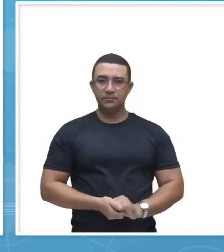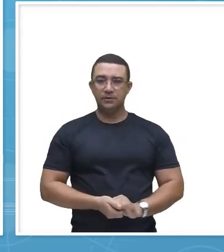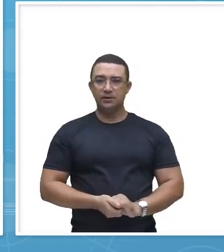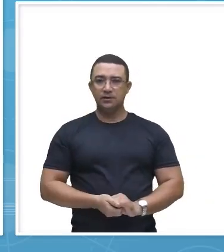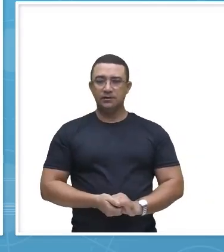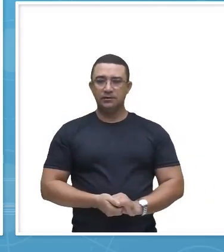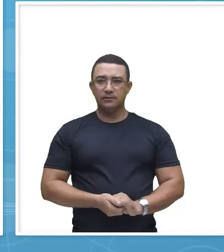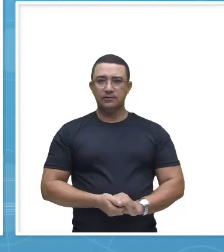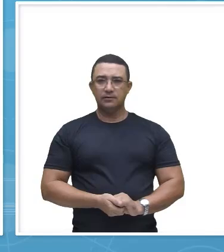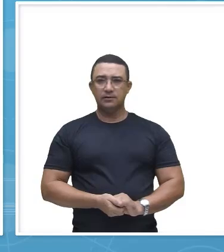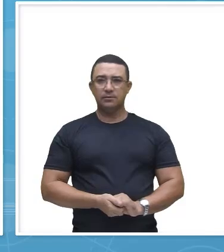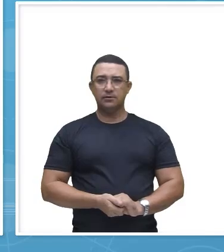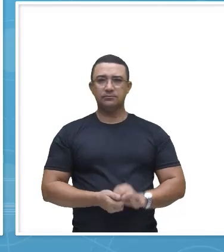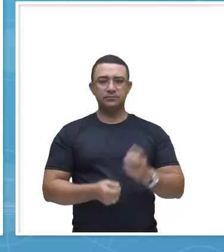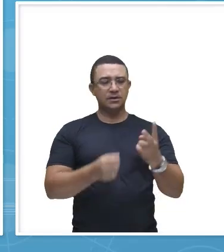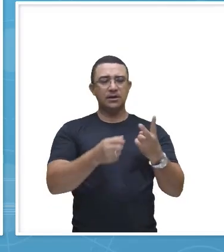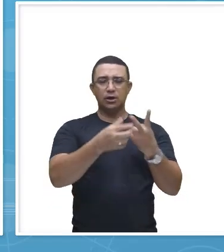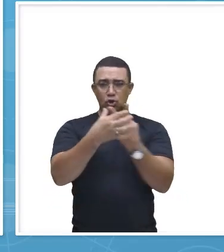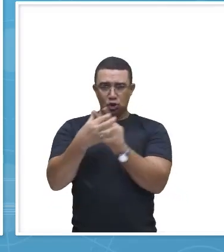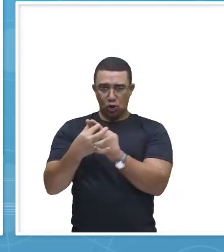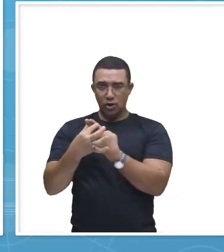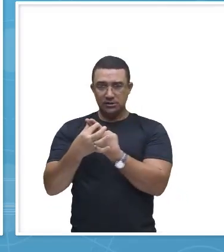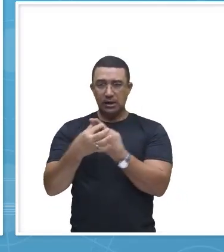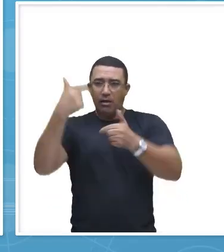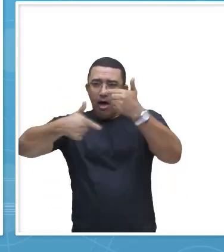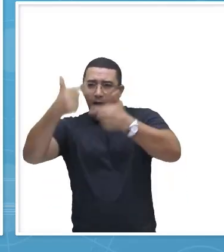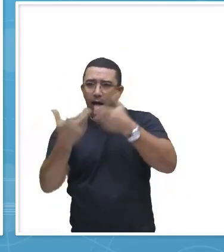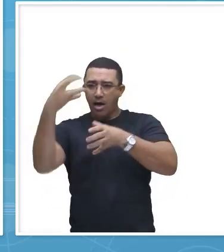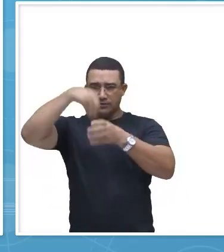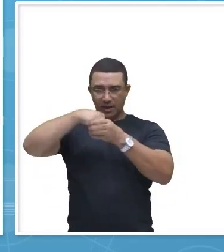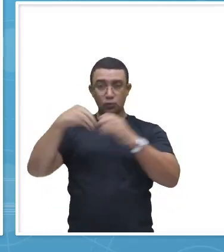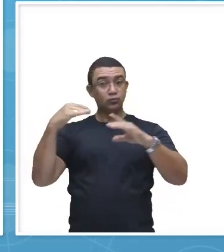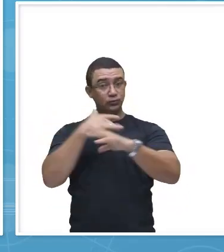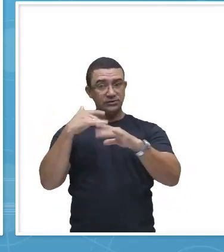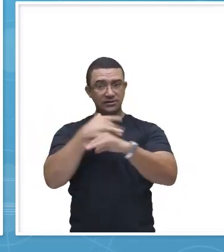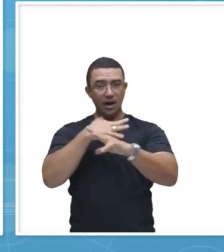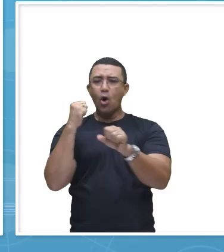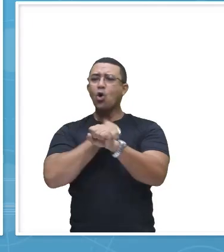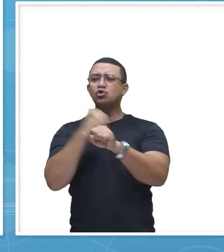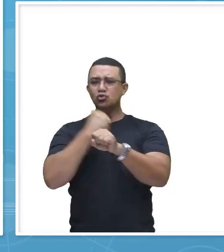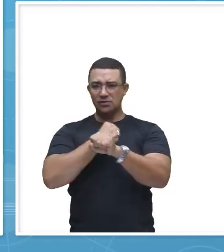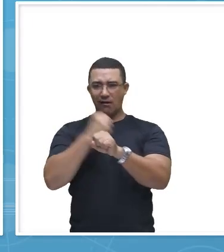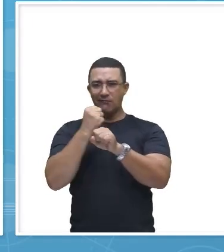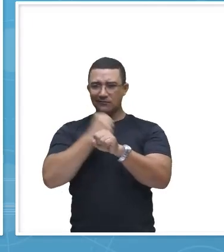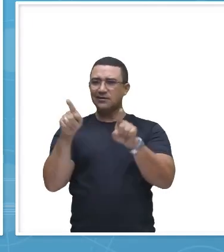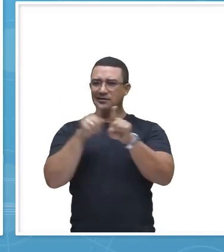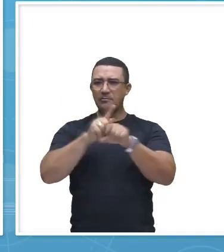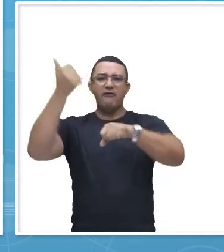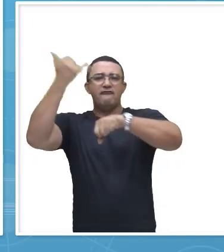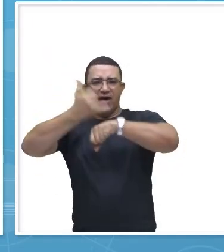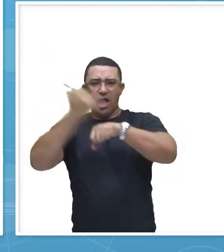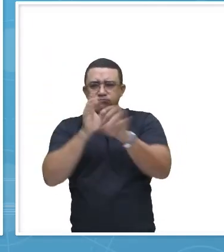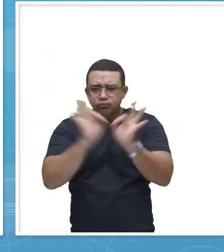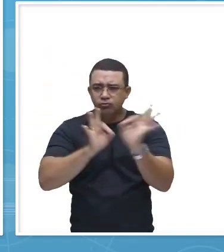2 trabalhadores aqui das cidades. Um da construção civil e o outro da metalurgia.